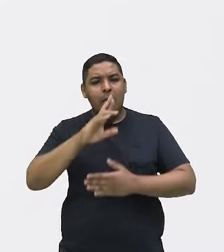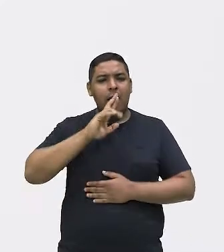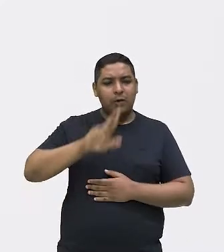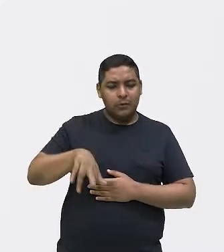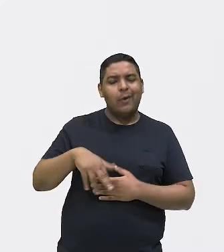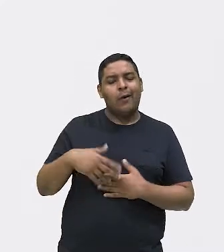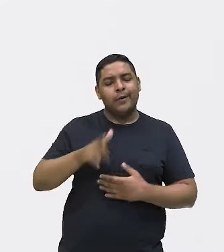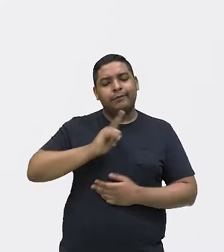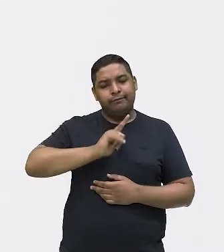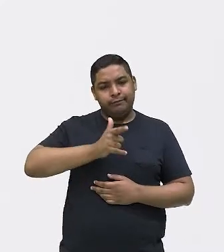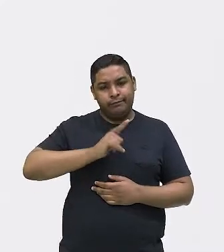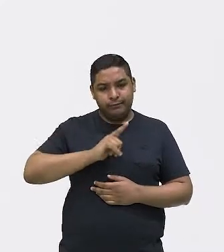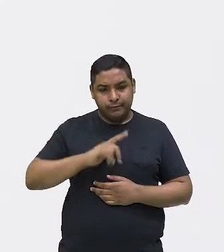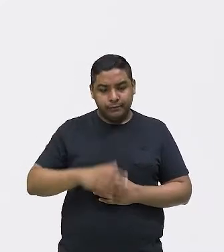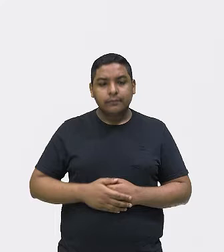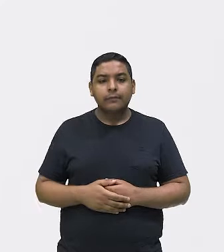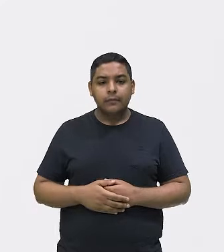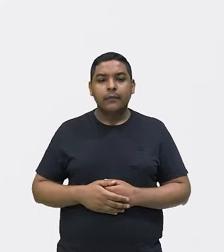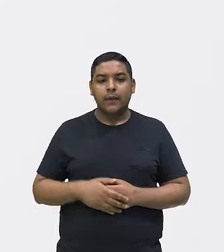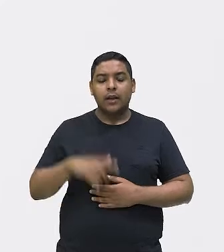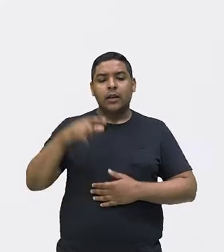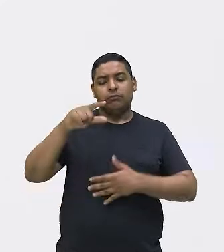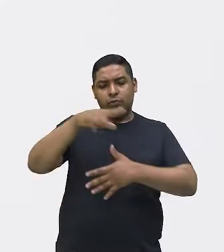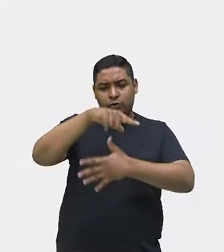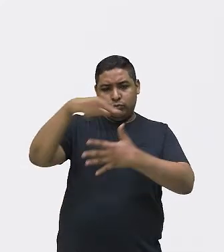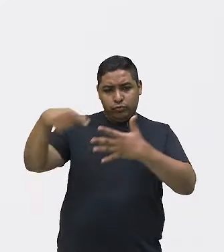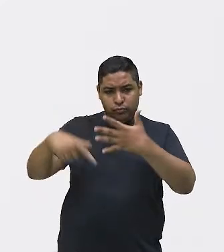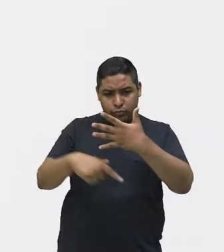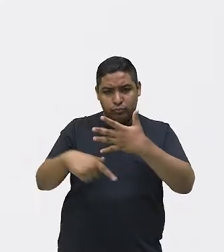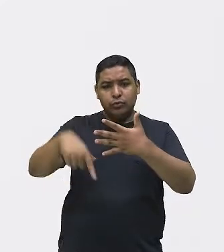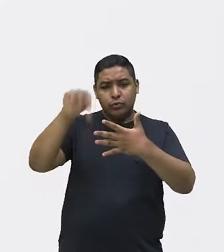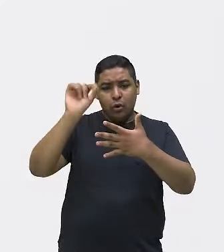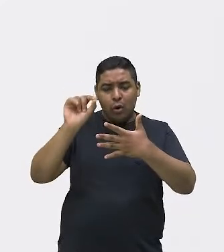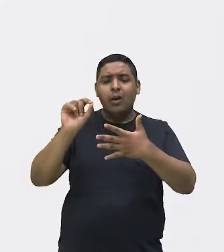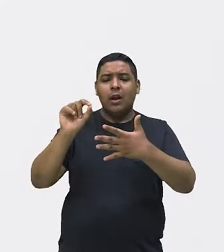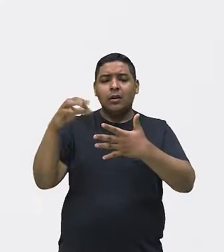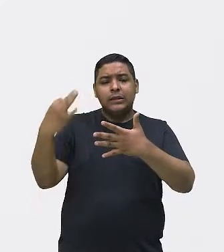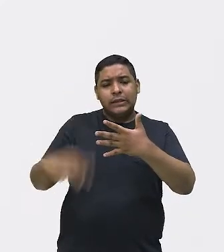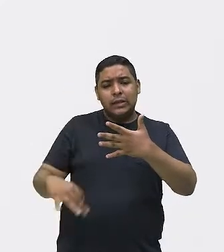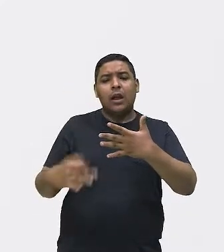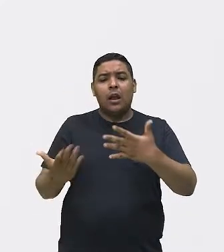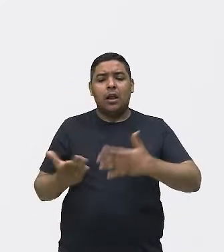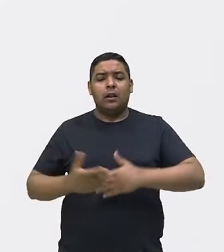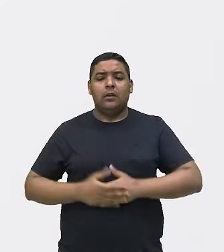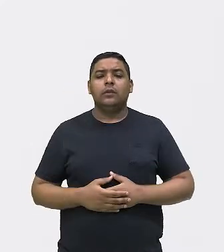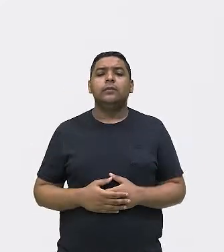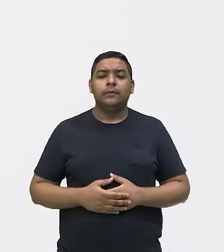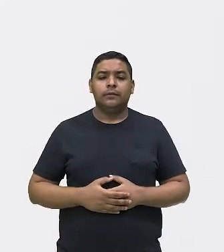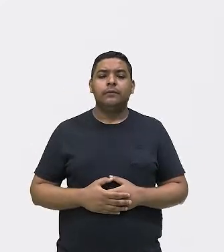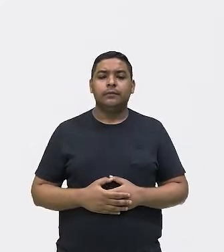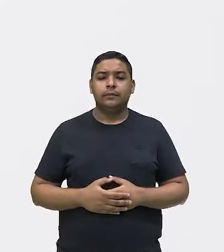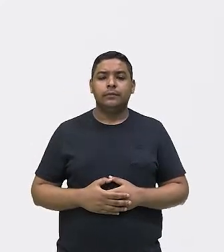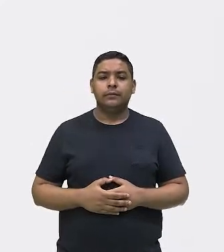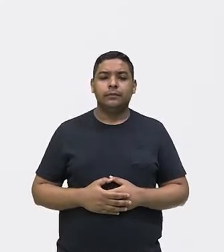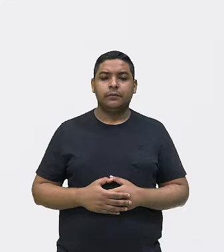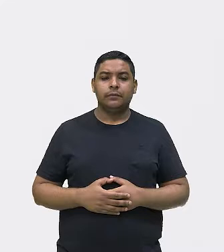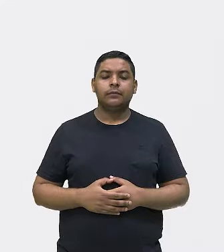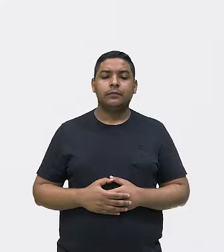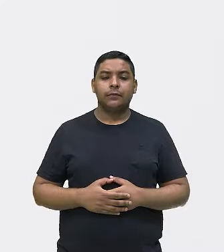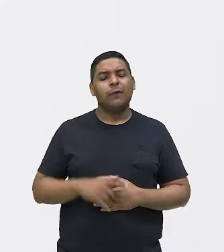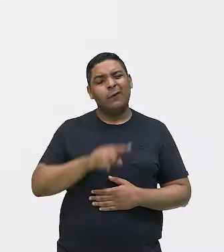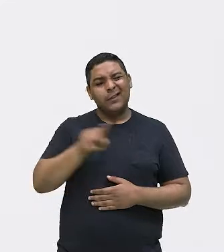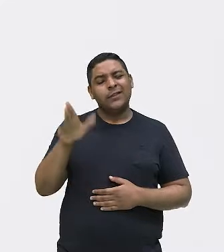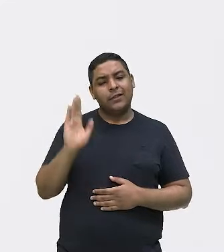marcando qual aquela que você acha que é correta e que você já até marcou, né, no caso, né, da sua questão, né?